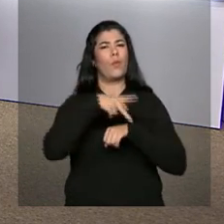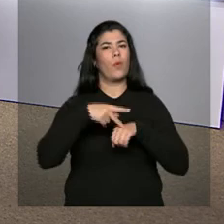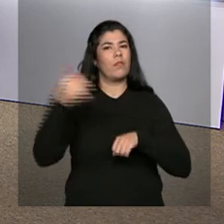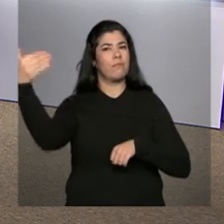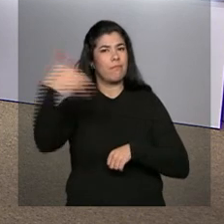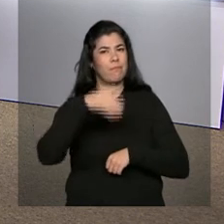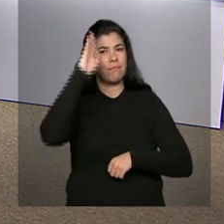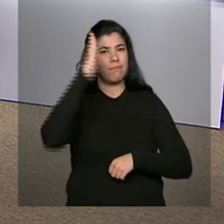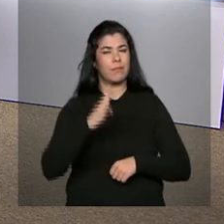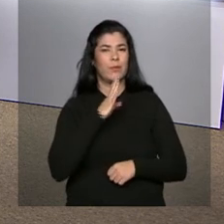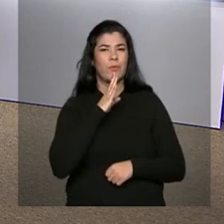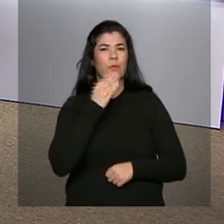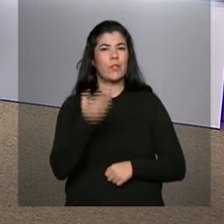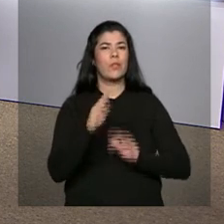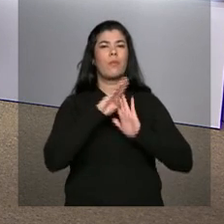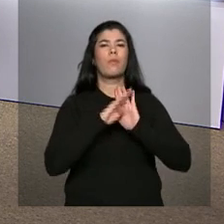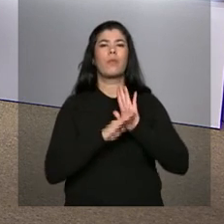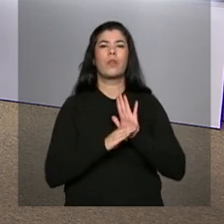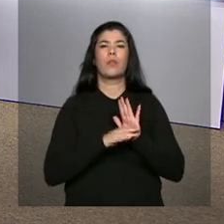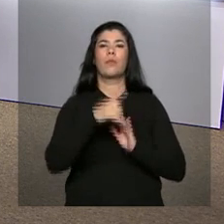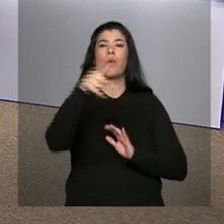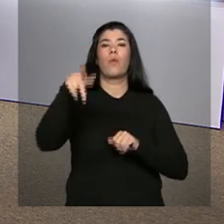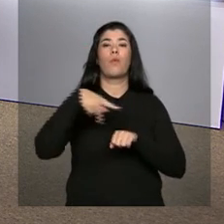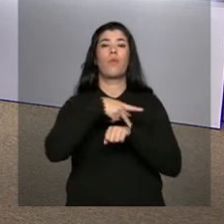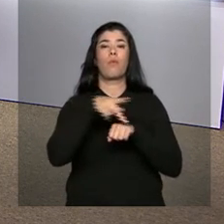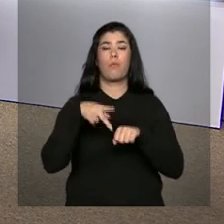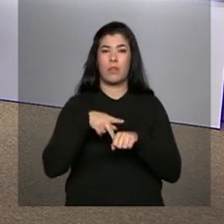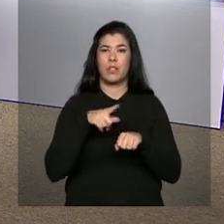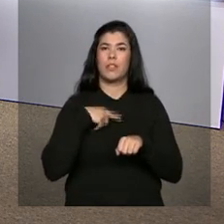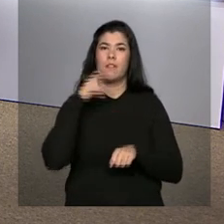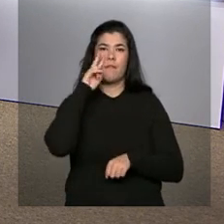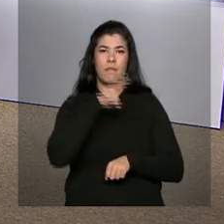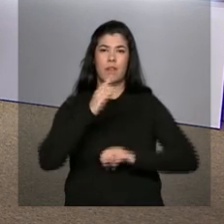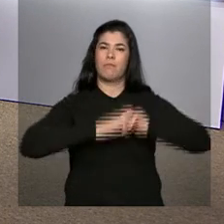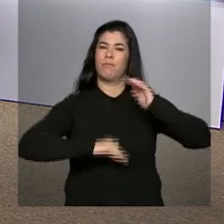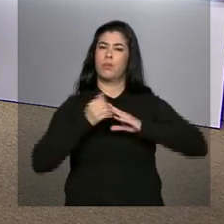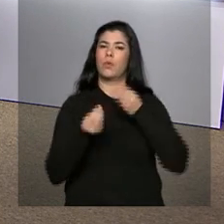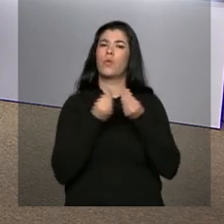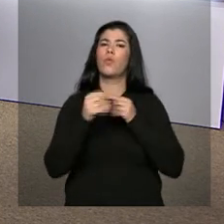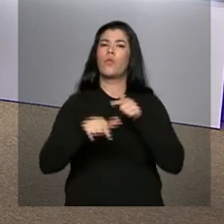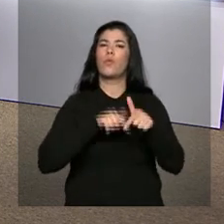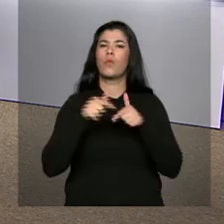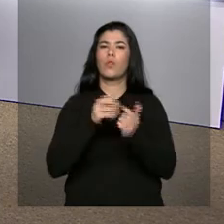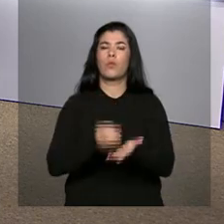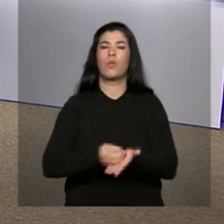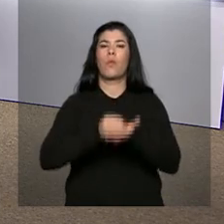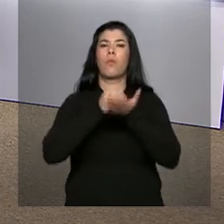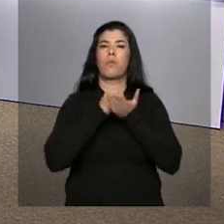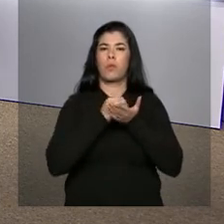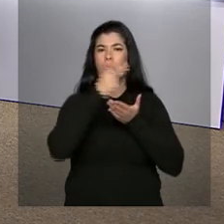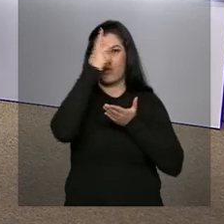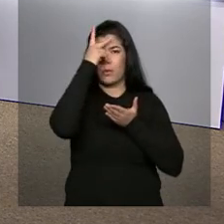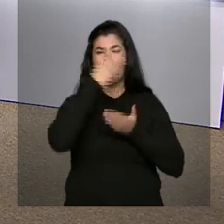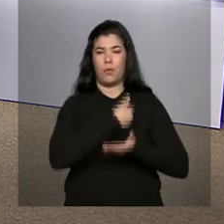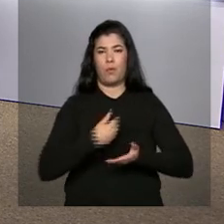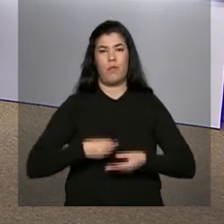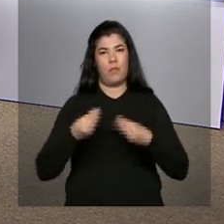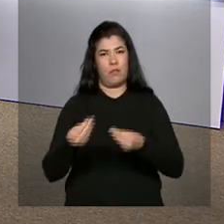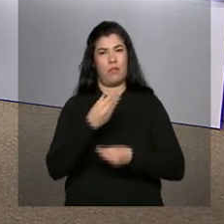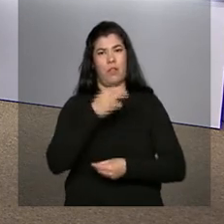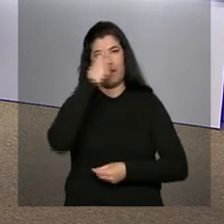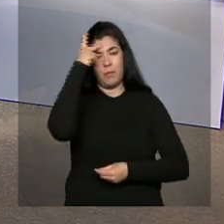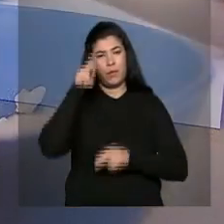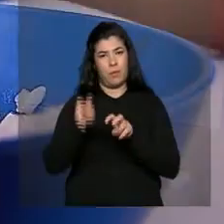ao Brasil para conhecer esse programa. Os estrangeiros veem na prática como funciona o apoio aos produtores familiares